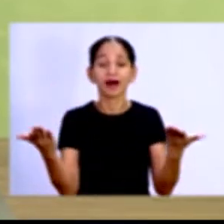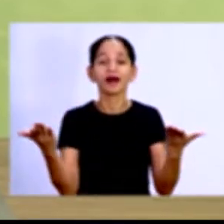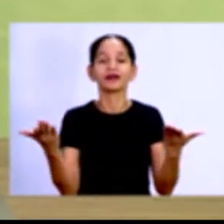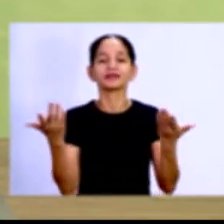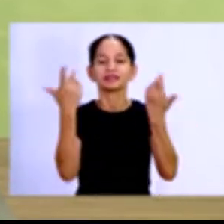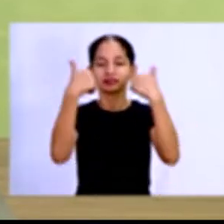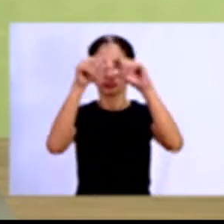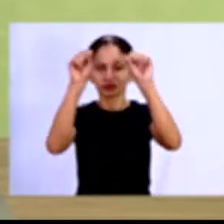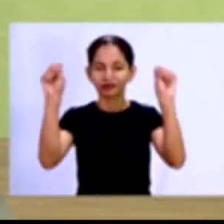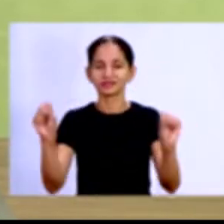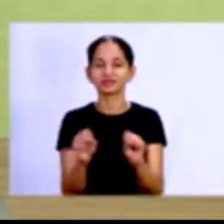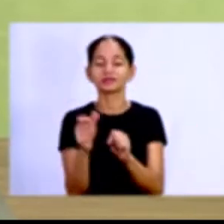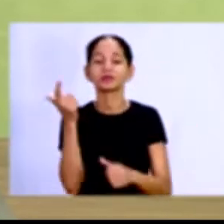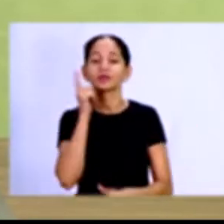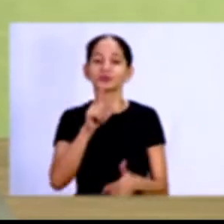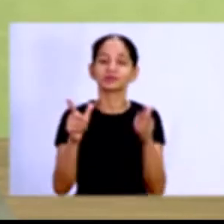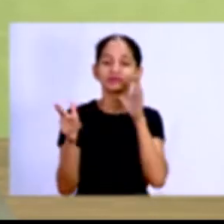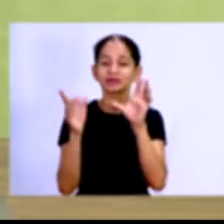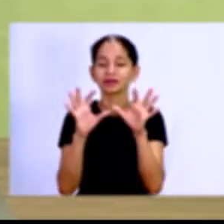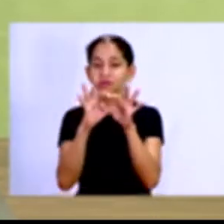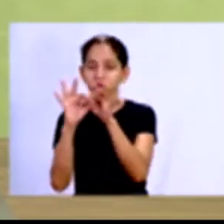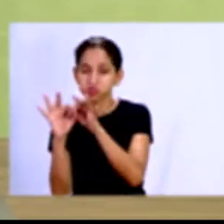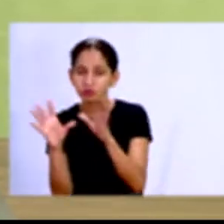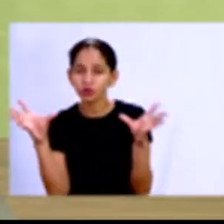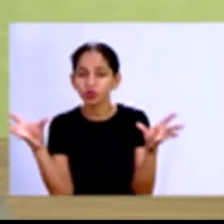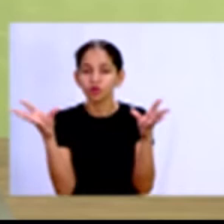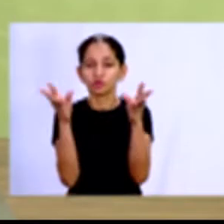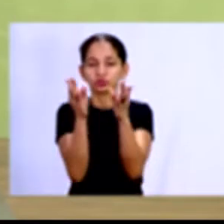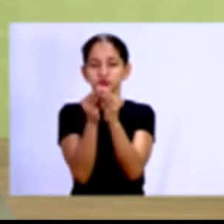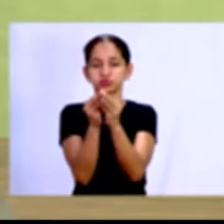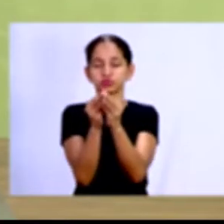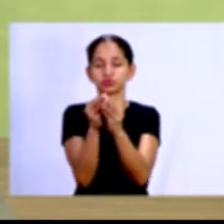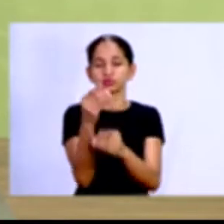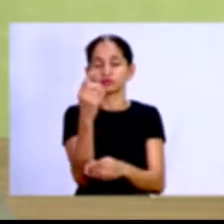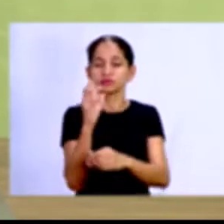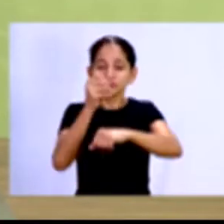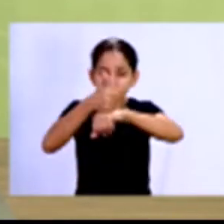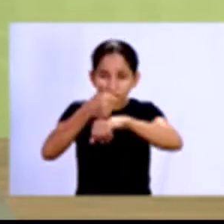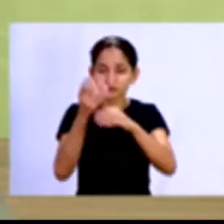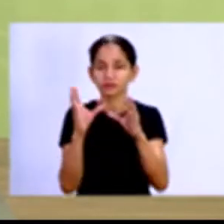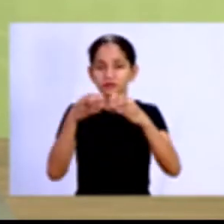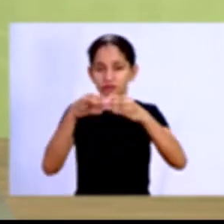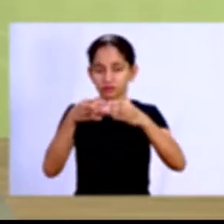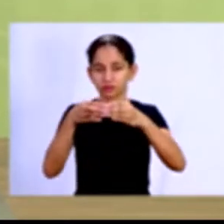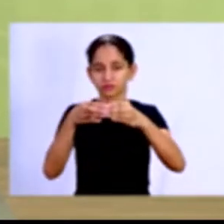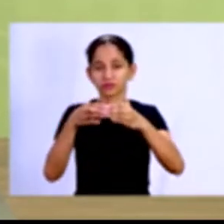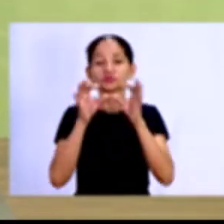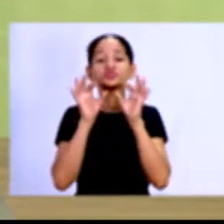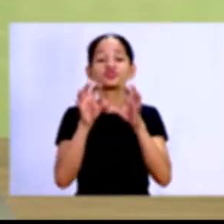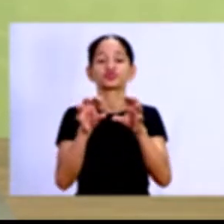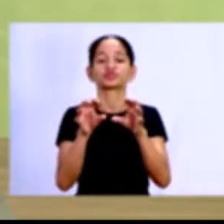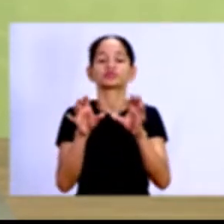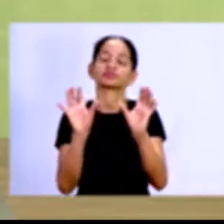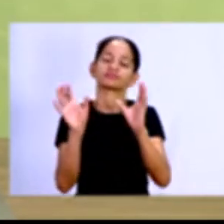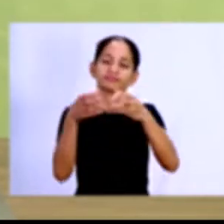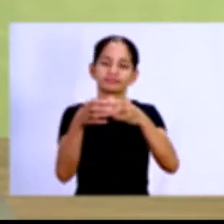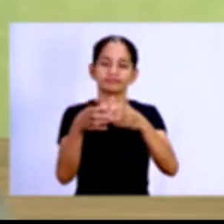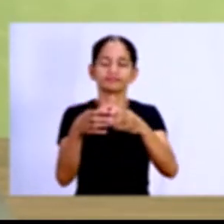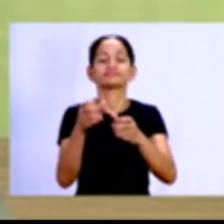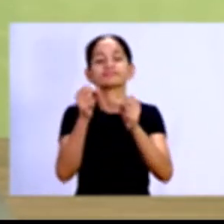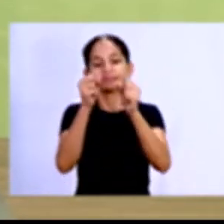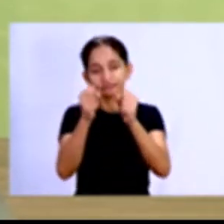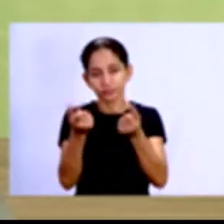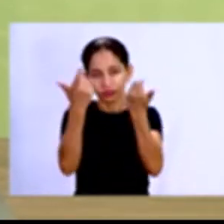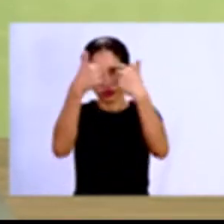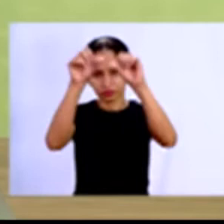ela consegue, vamos dizer assim, condensar, concentrar todas essas outras em um único formato. Então você tem hoje na rede